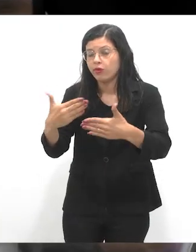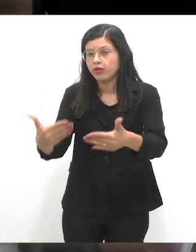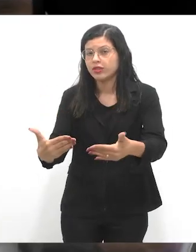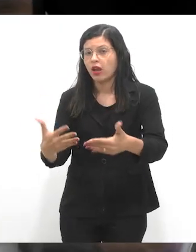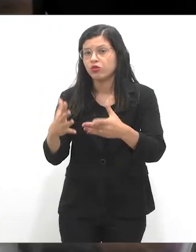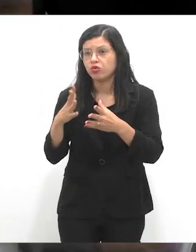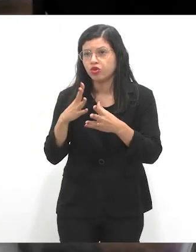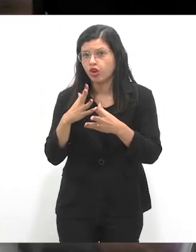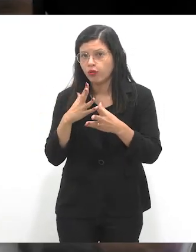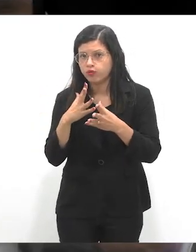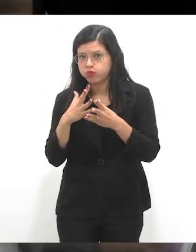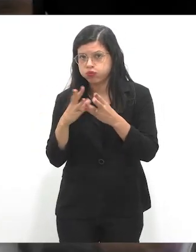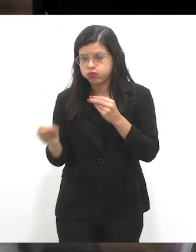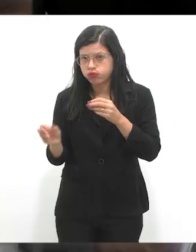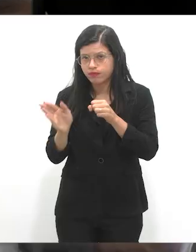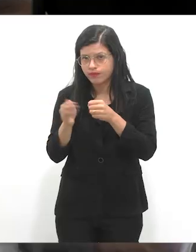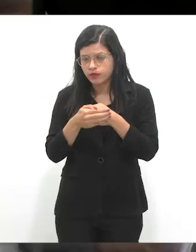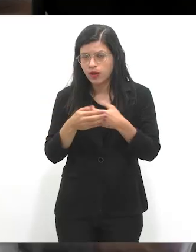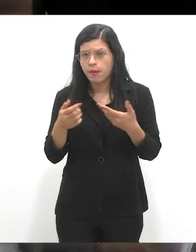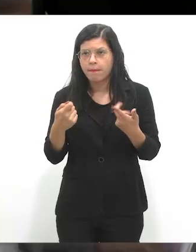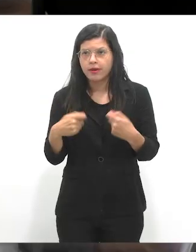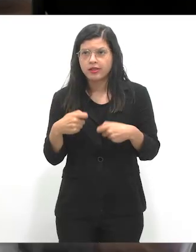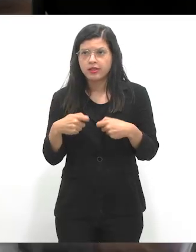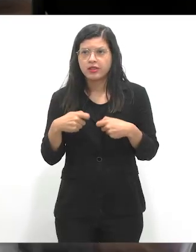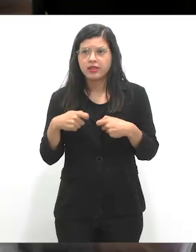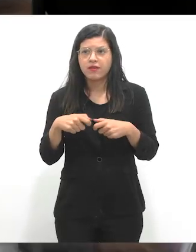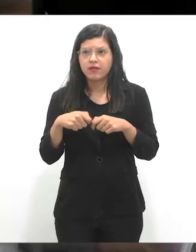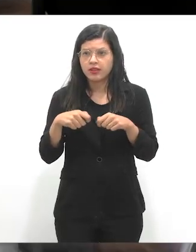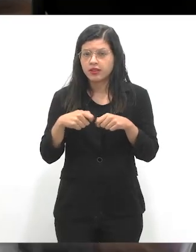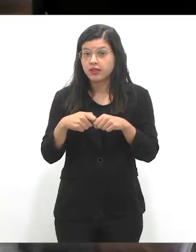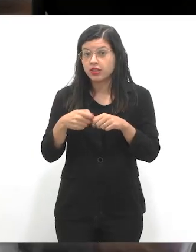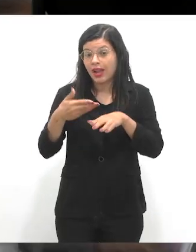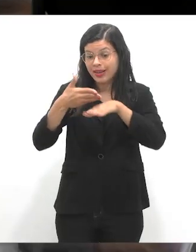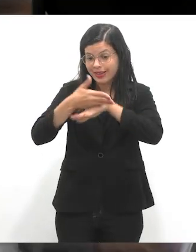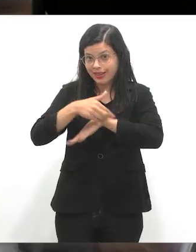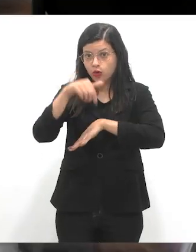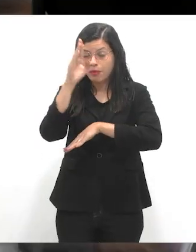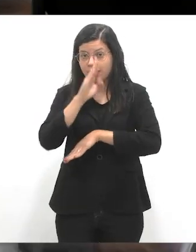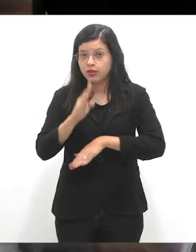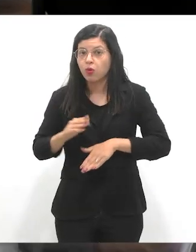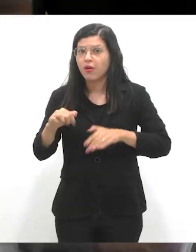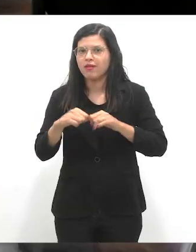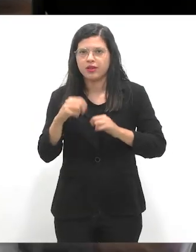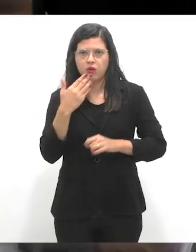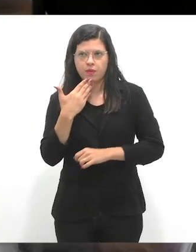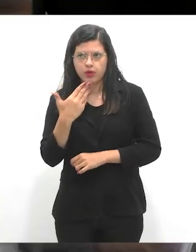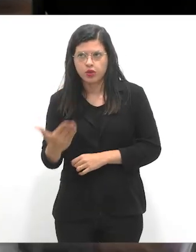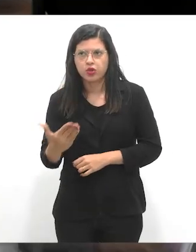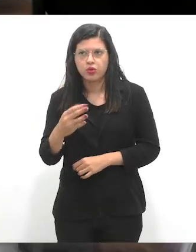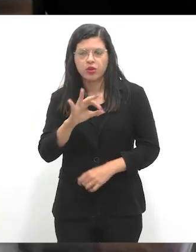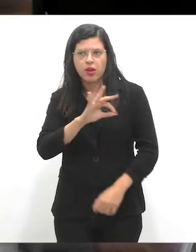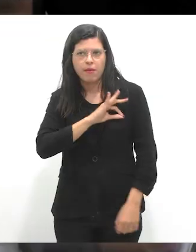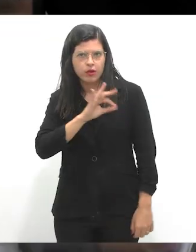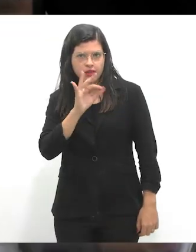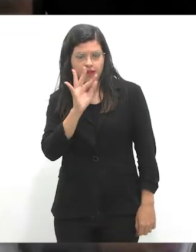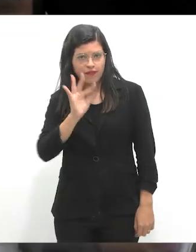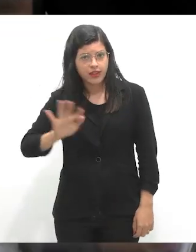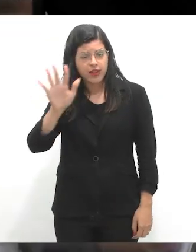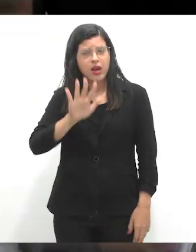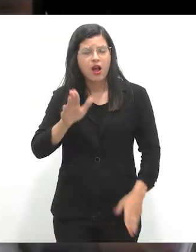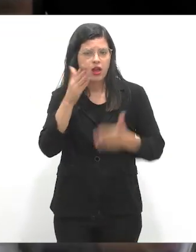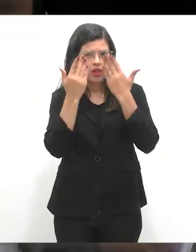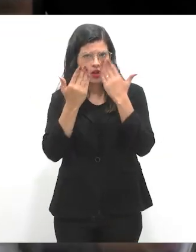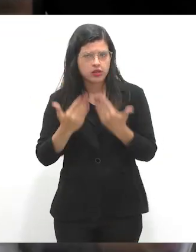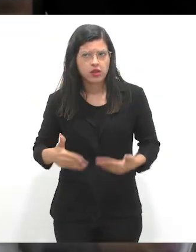ele é um processo que ele precisa ser feito uma vez que a pessoa esteja aqui no Brasil. Então, ela tem que estar em território nacional para, então, fazer esse pedido. E aí ela apresenta esse pedido na